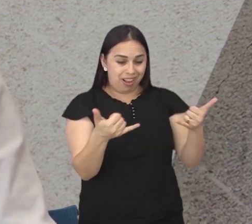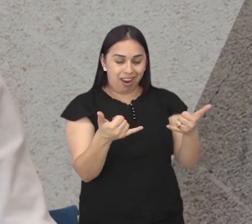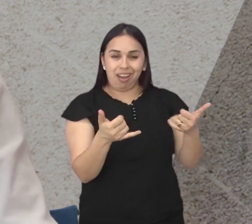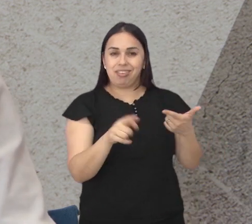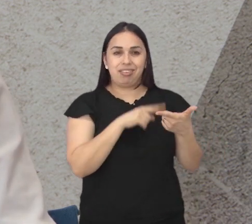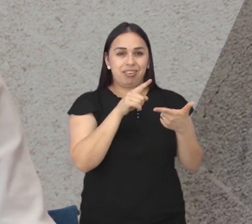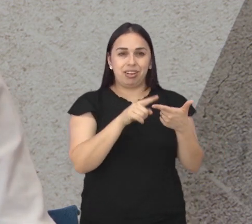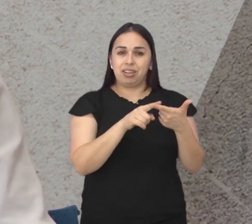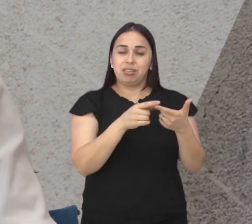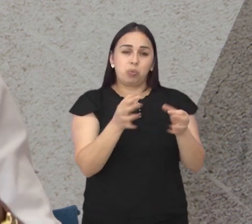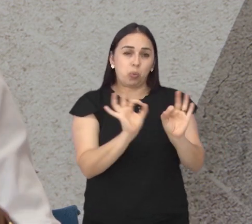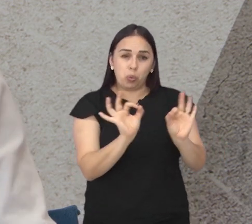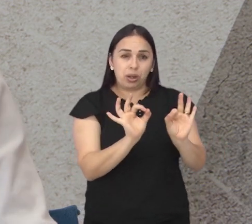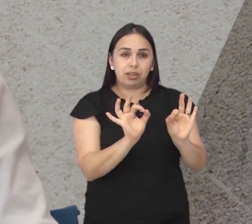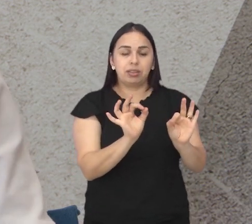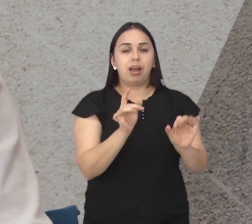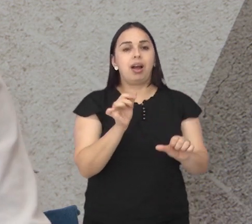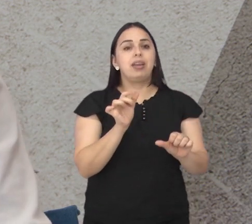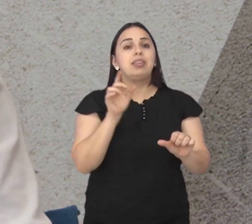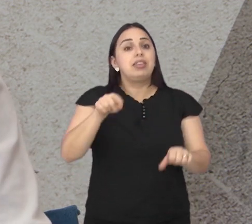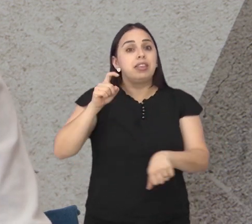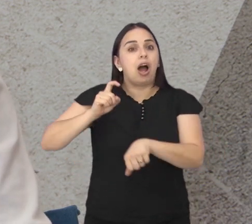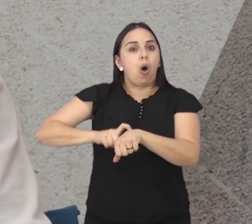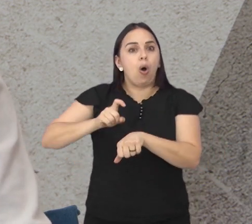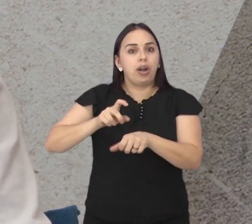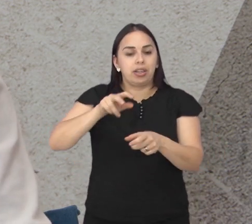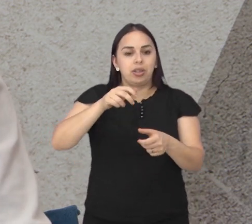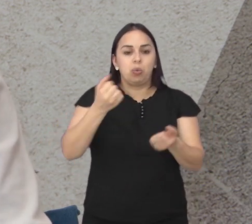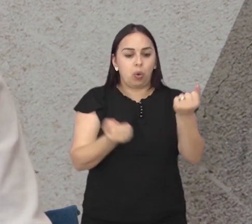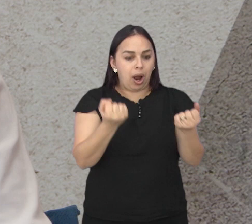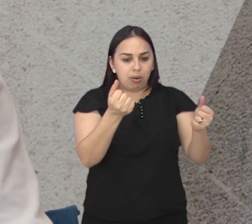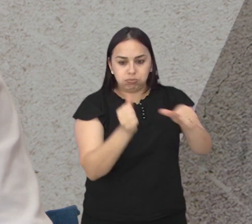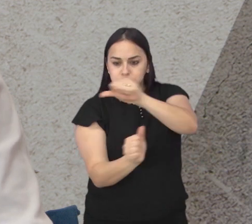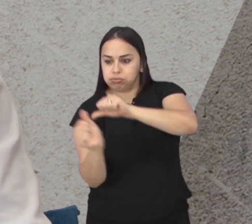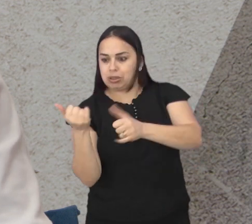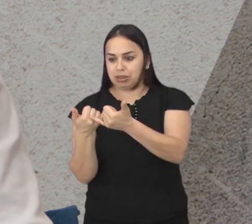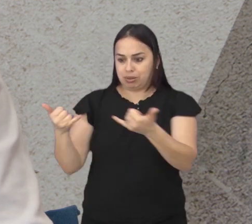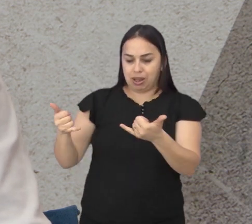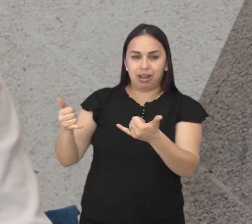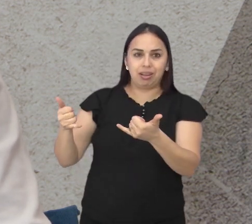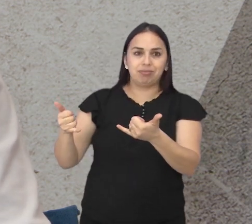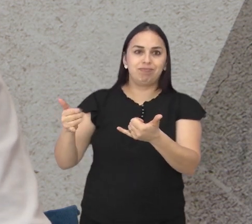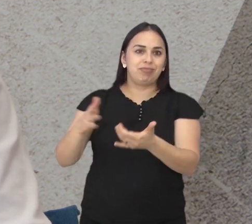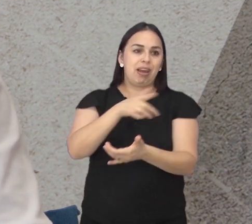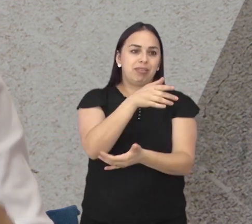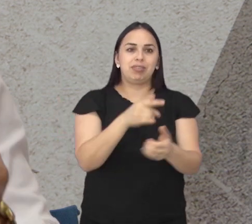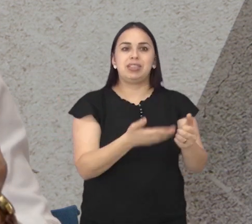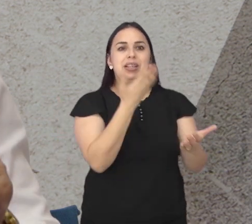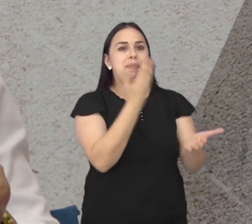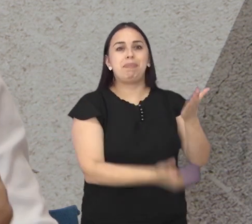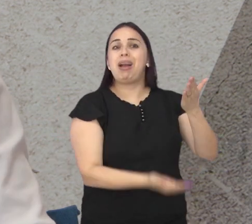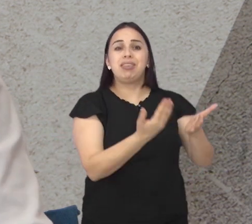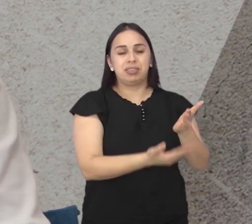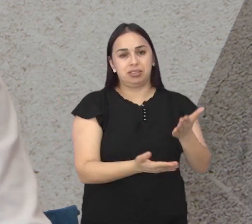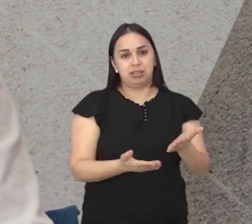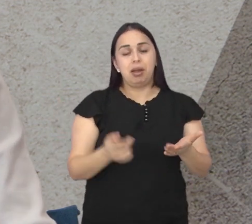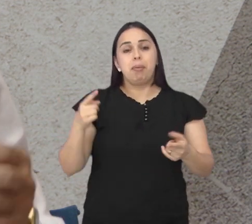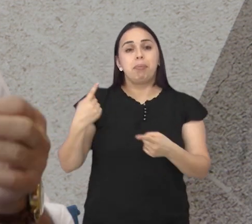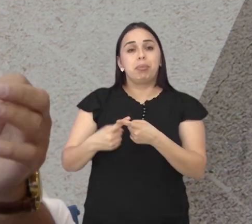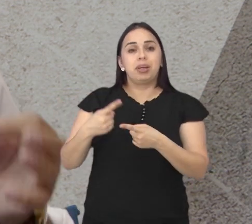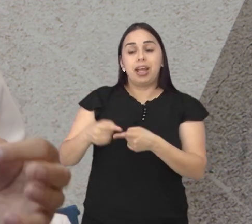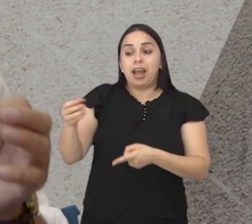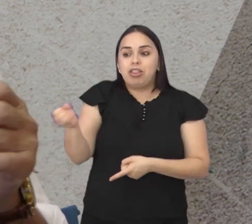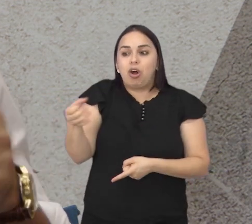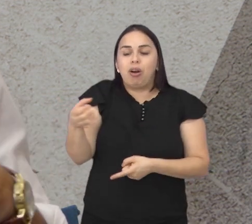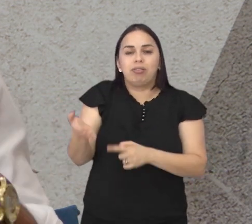de elétrica e eletrônica, você não vai se dar bem nos carros modernos, porque ele vai vir basicamente com elétrica e eletrônica e principalmente